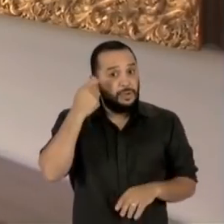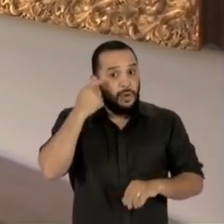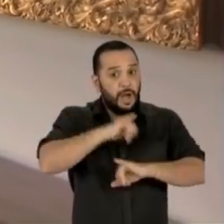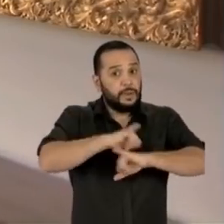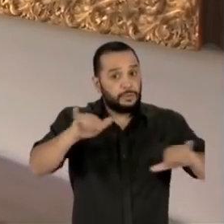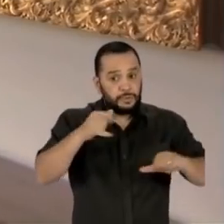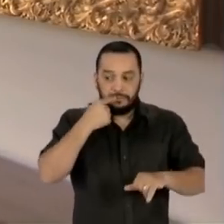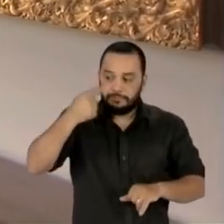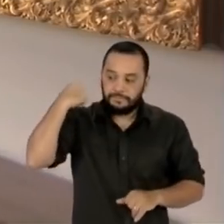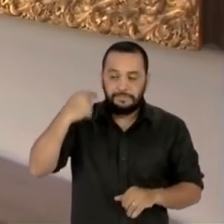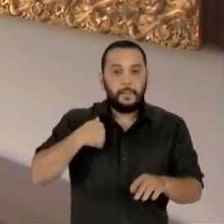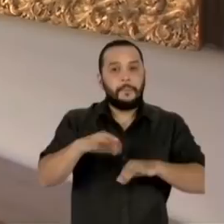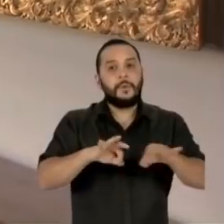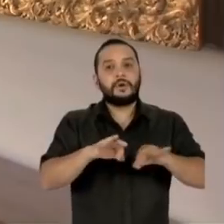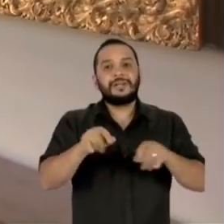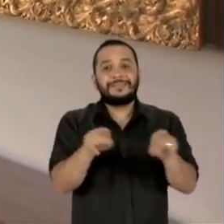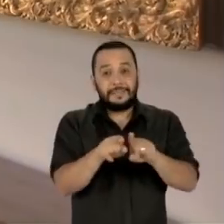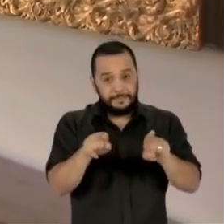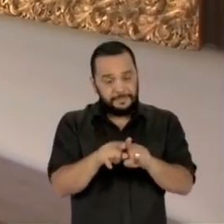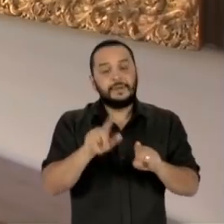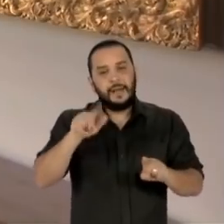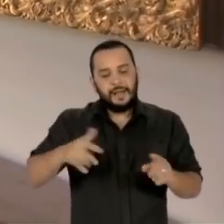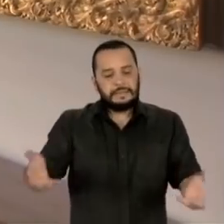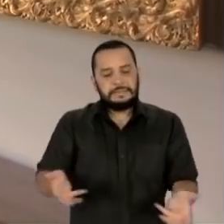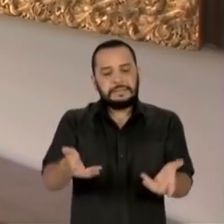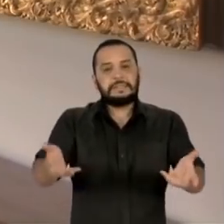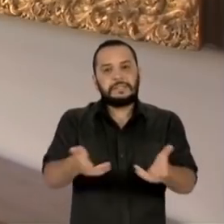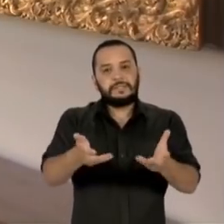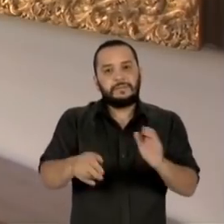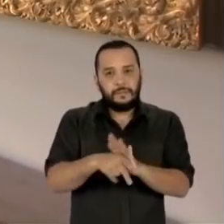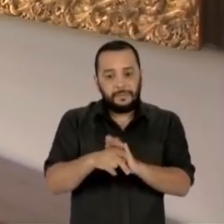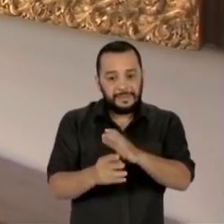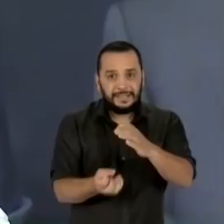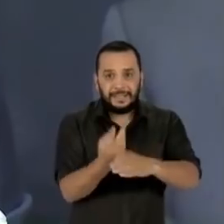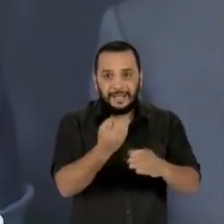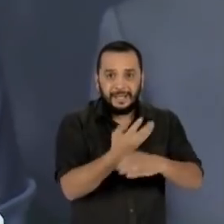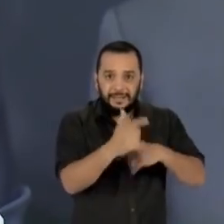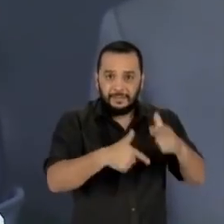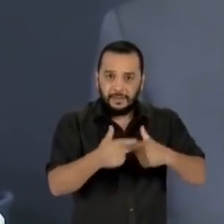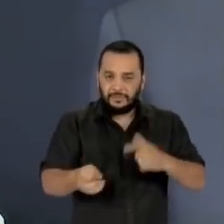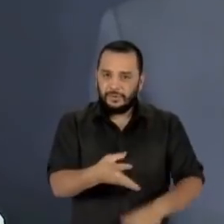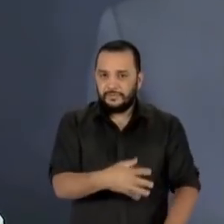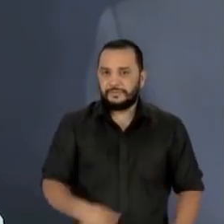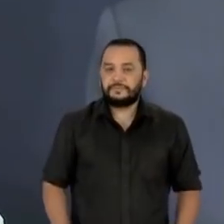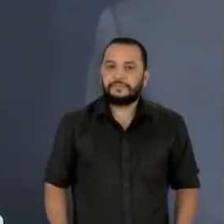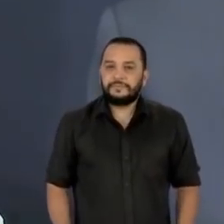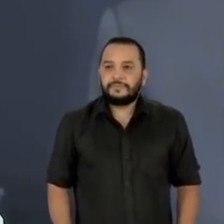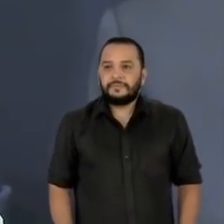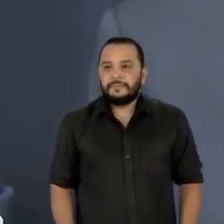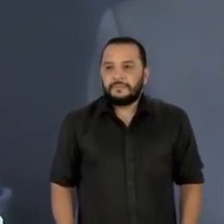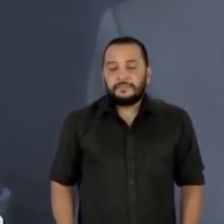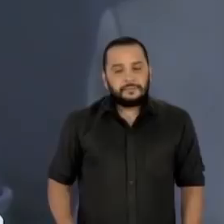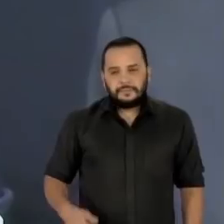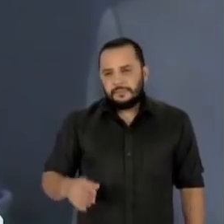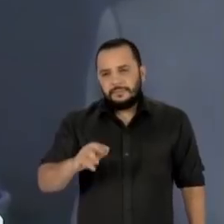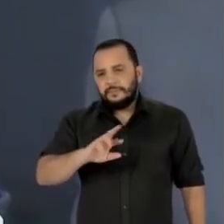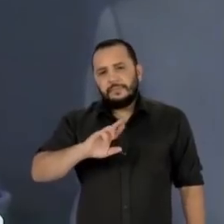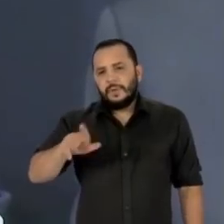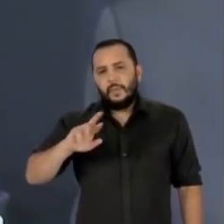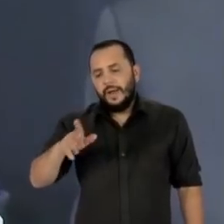são paulo joão dória que disse que o projeto também é um grande incentivo para a geração de novos empregos e não se trata aqui de concessão